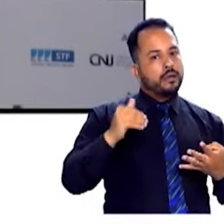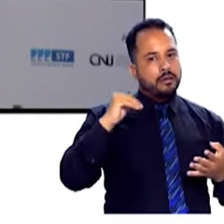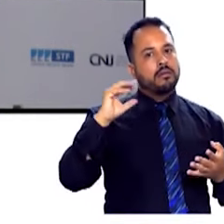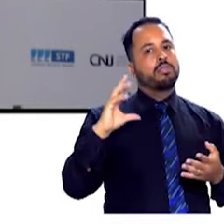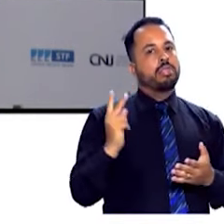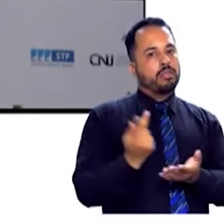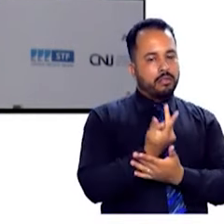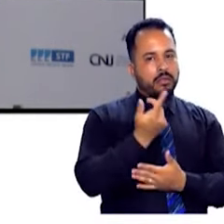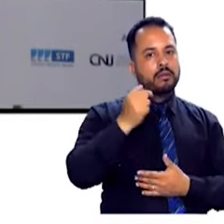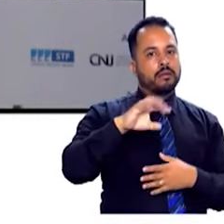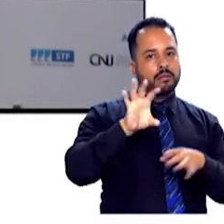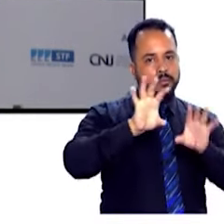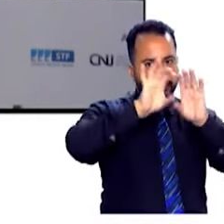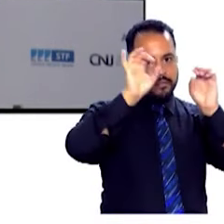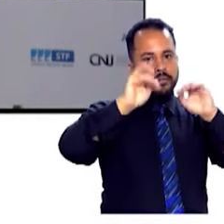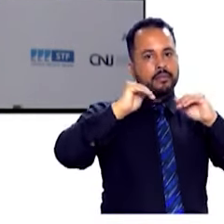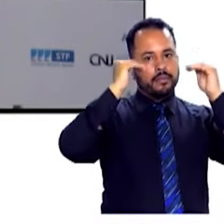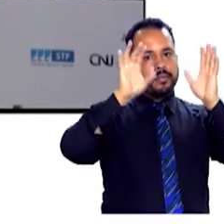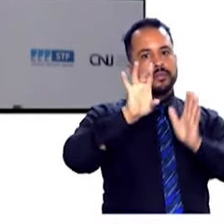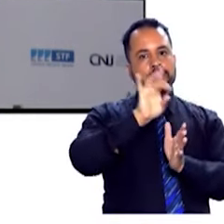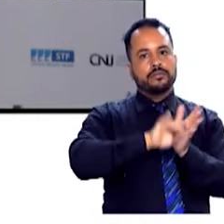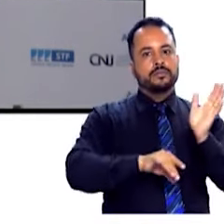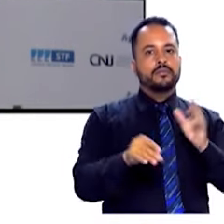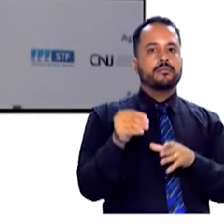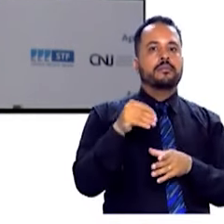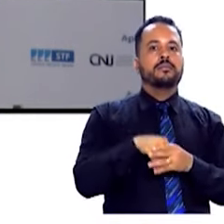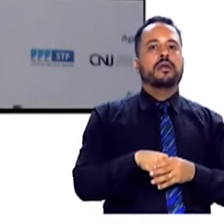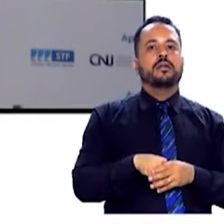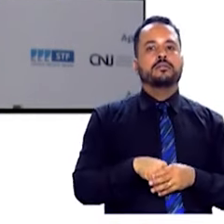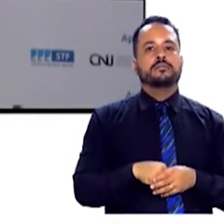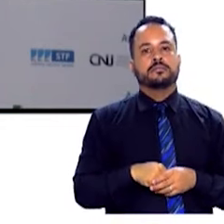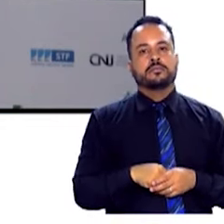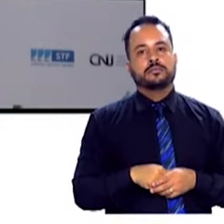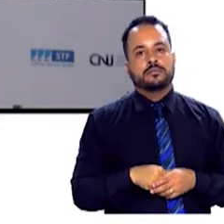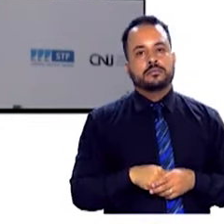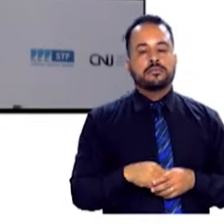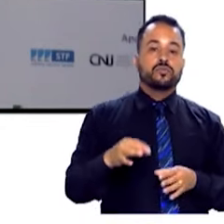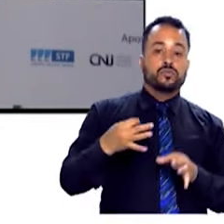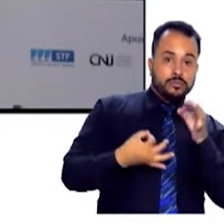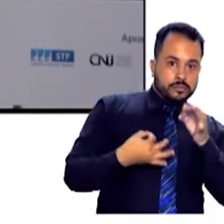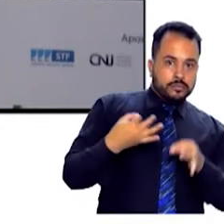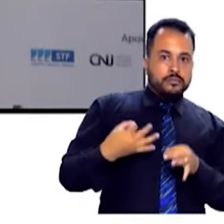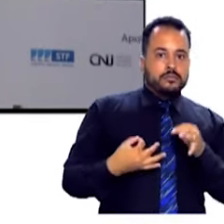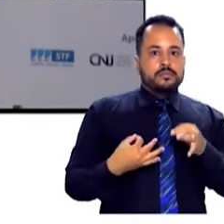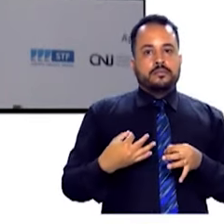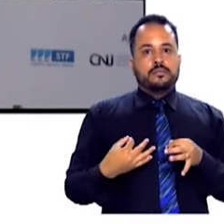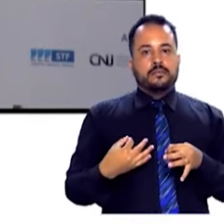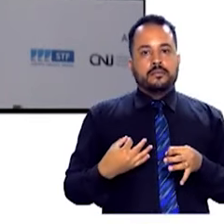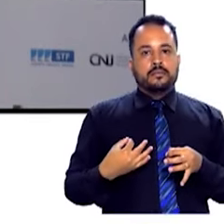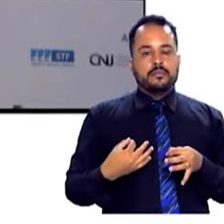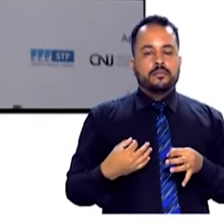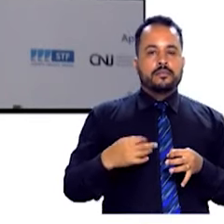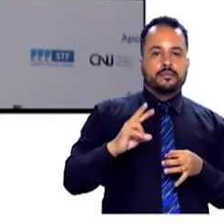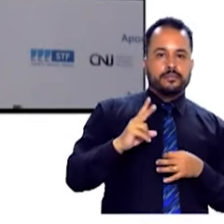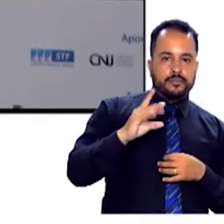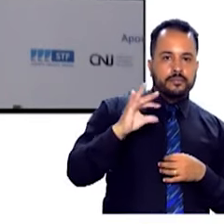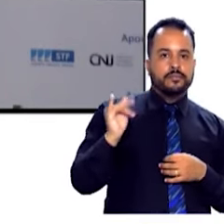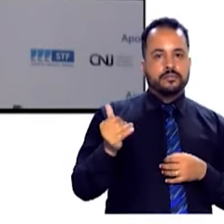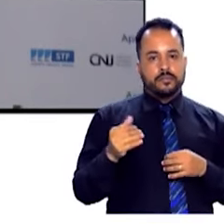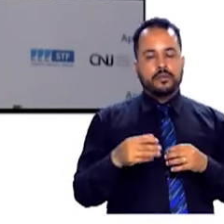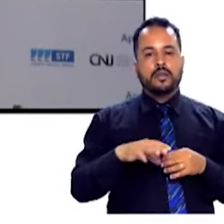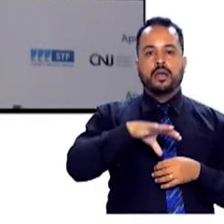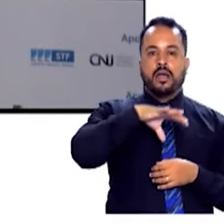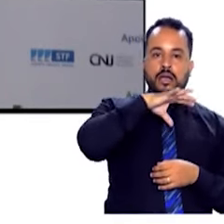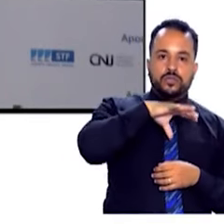Superior mas no direito privado se julgou se um Gold retriever um